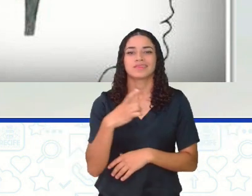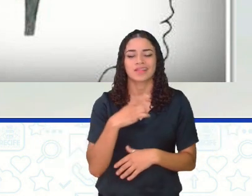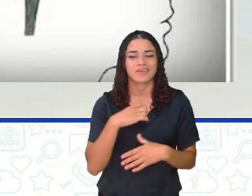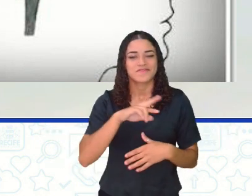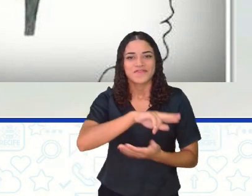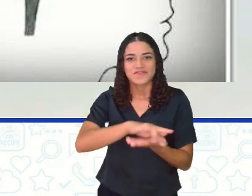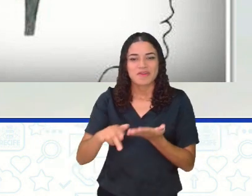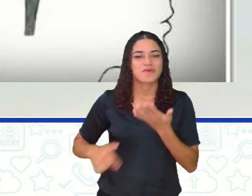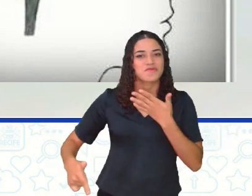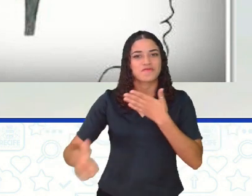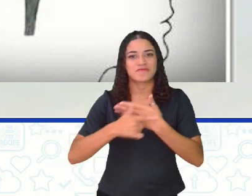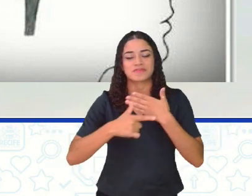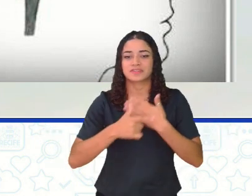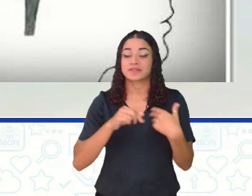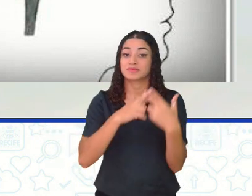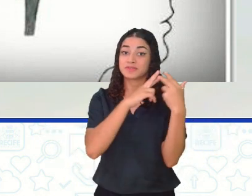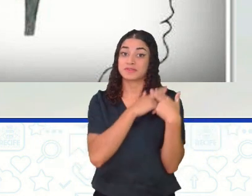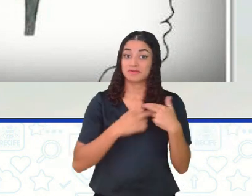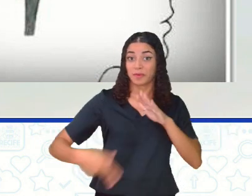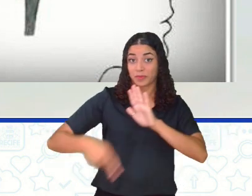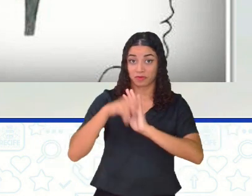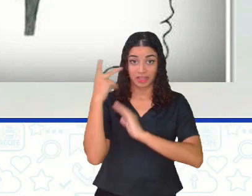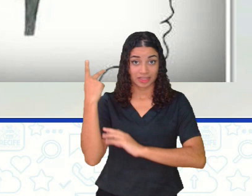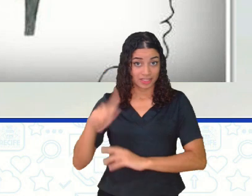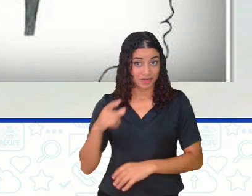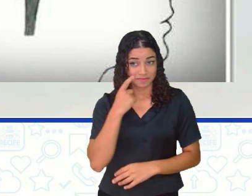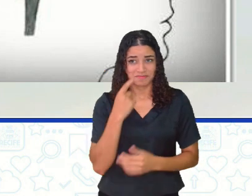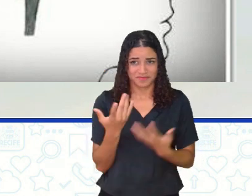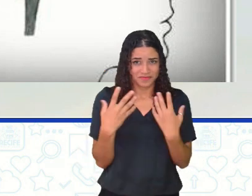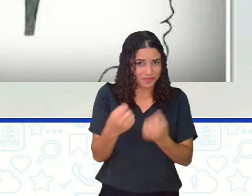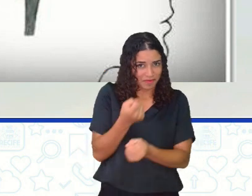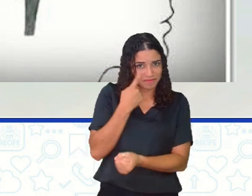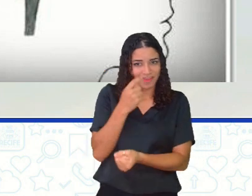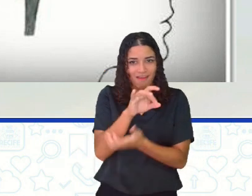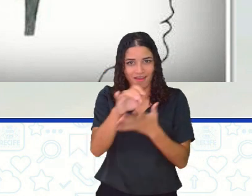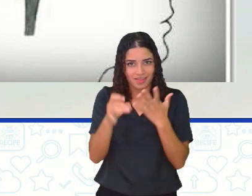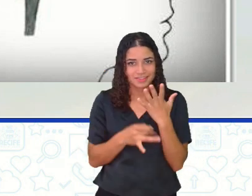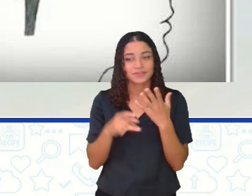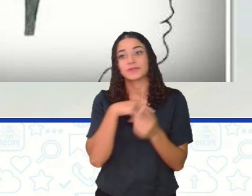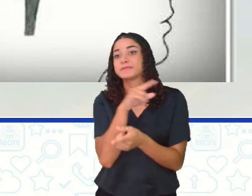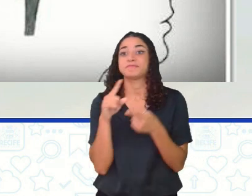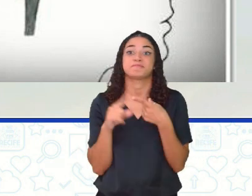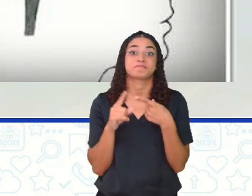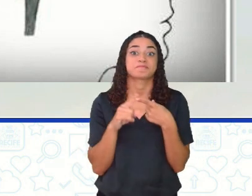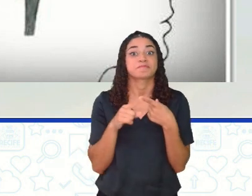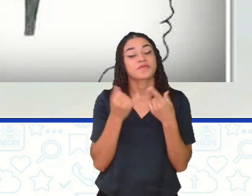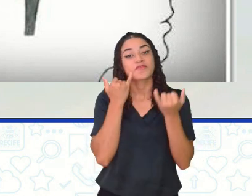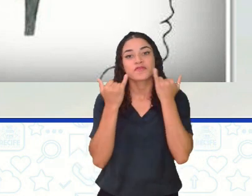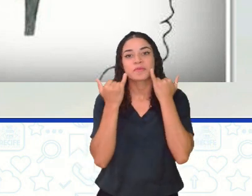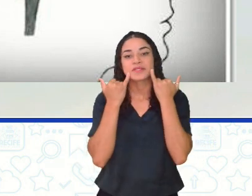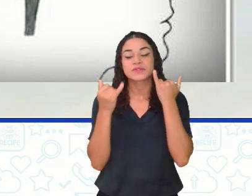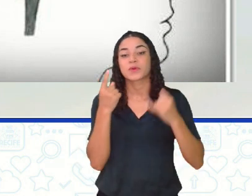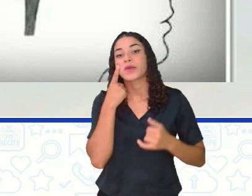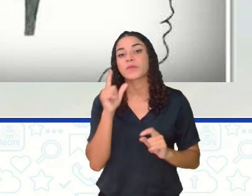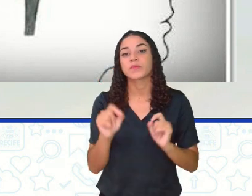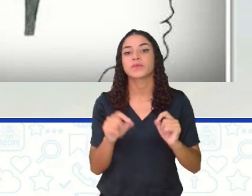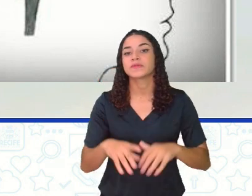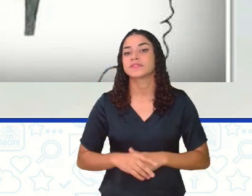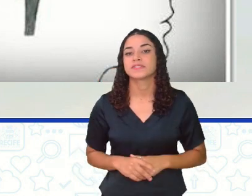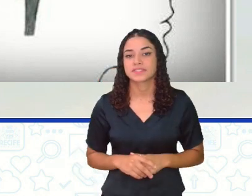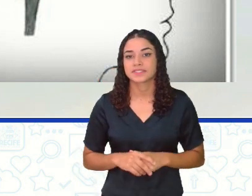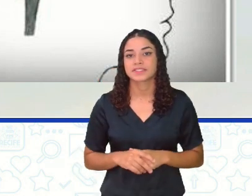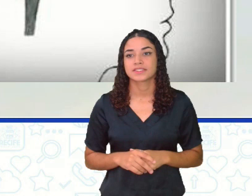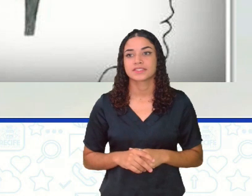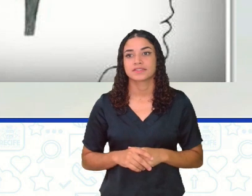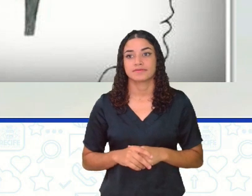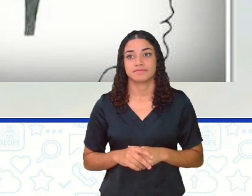de responsabilidade aí dessa hipófise. Vamos ver cada uma? Então, a primeira informação, lendo aí comigo.